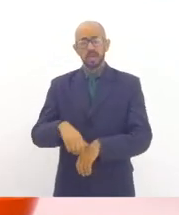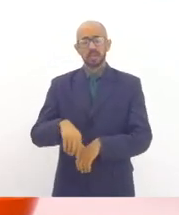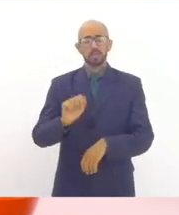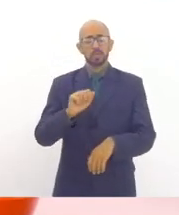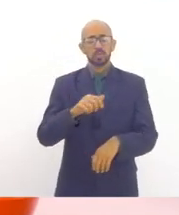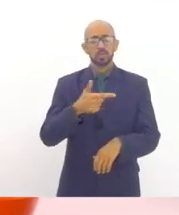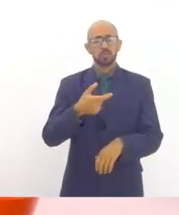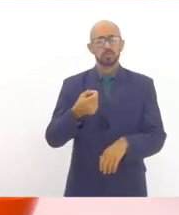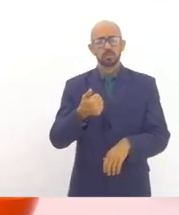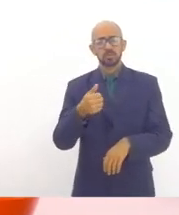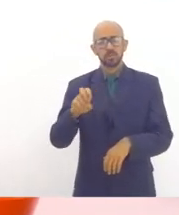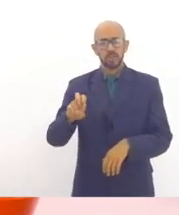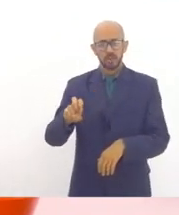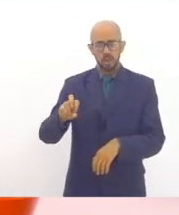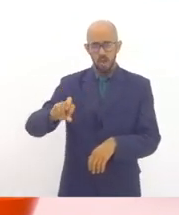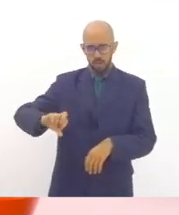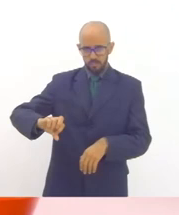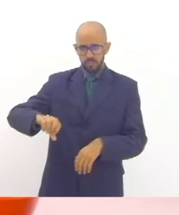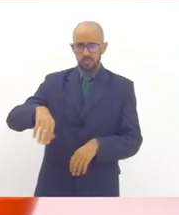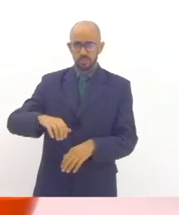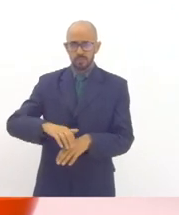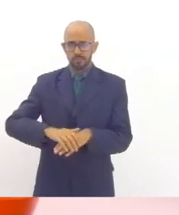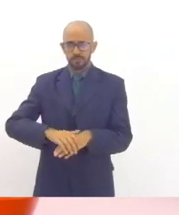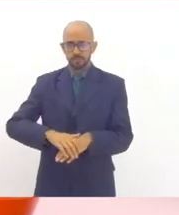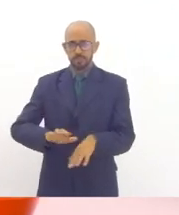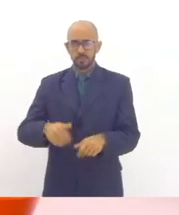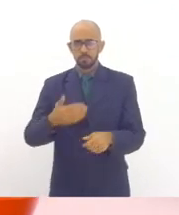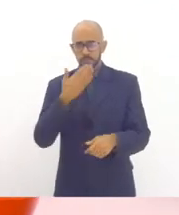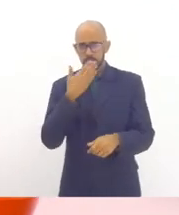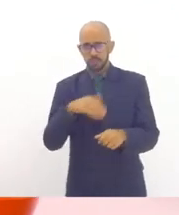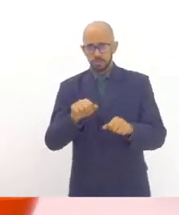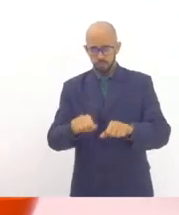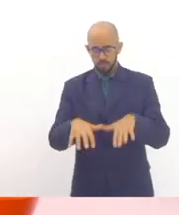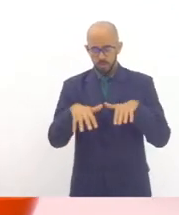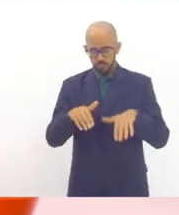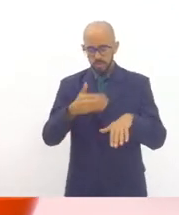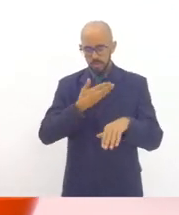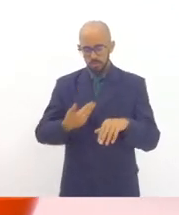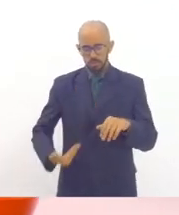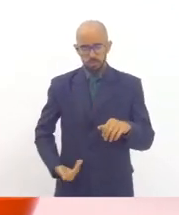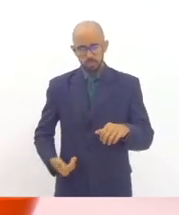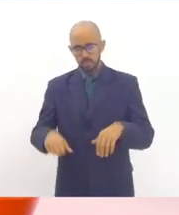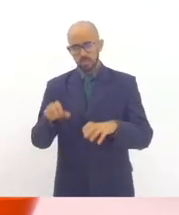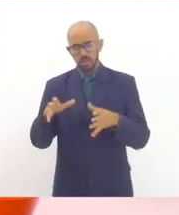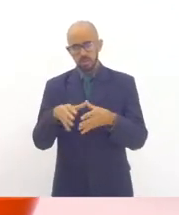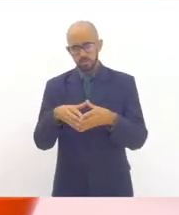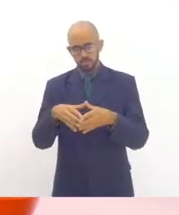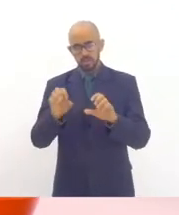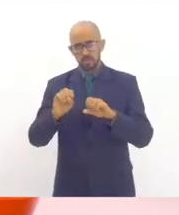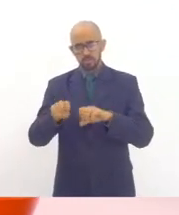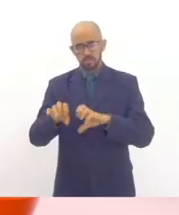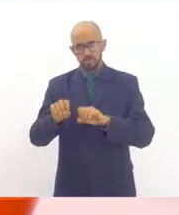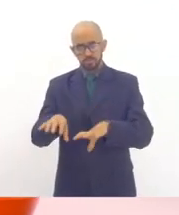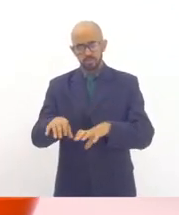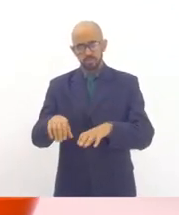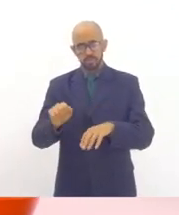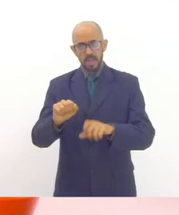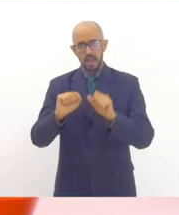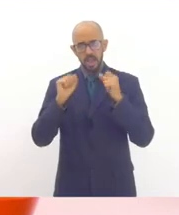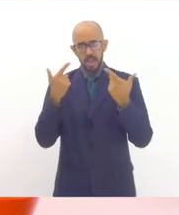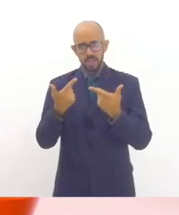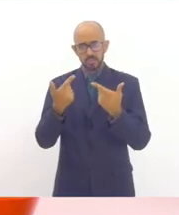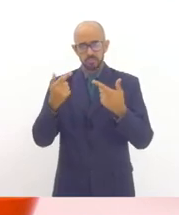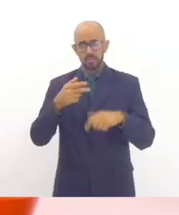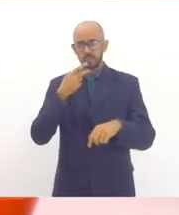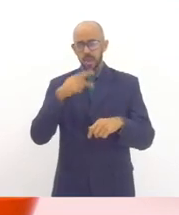cultural inerente ao nosso país, solicitamos uma audiência pública com a Comissão de Educação da ALERJ para tratarmos de